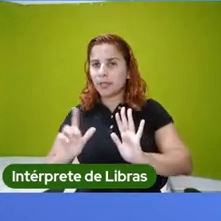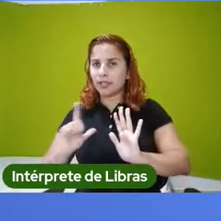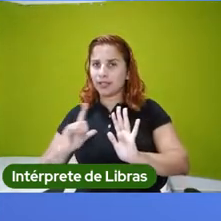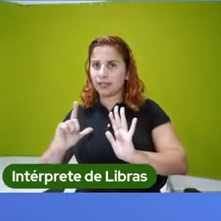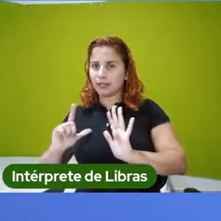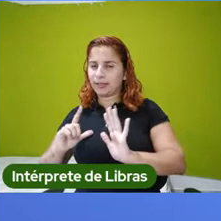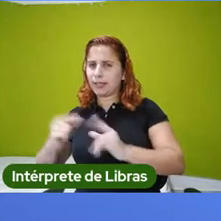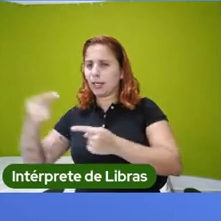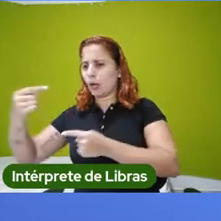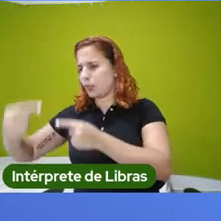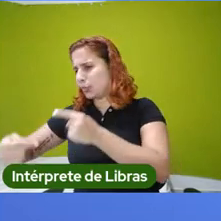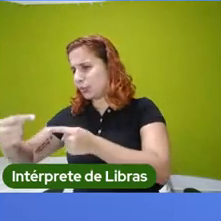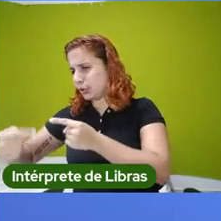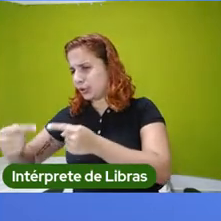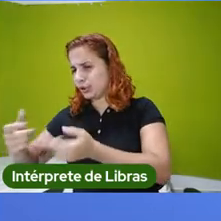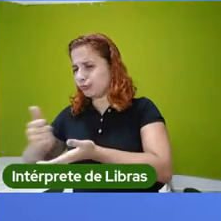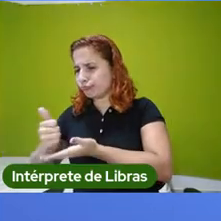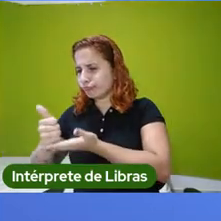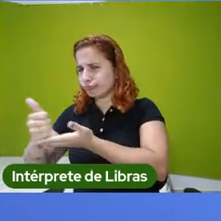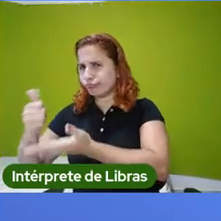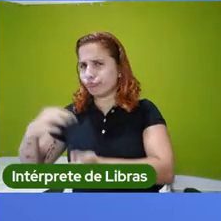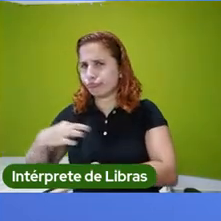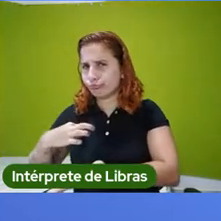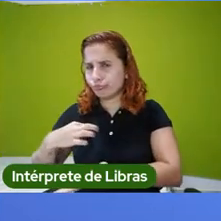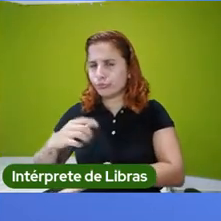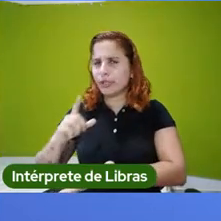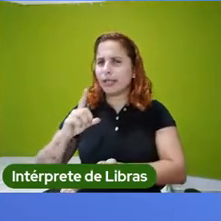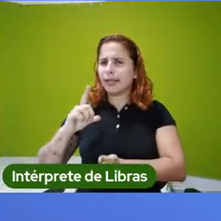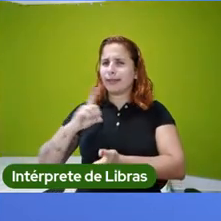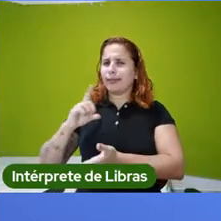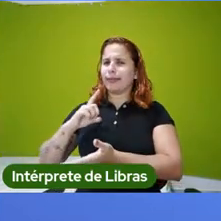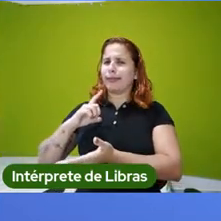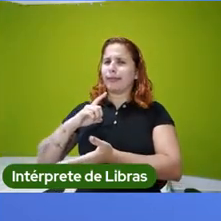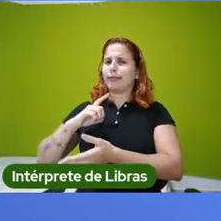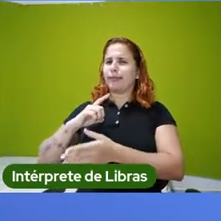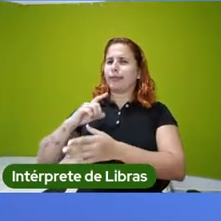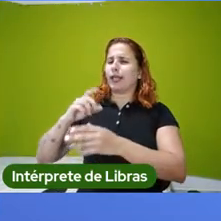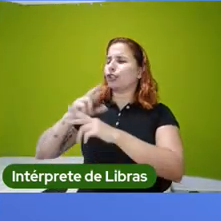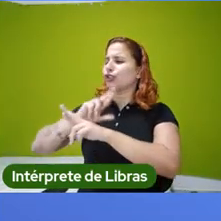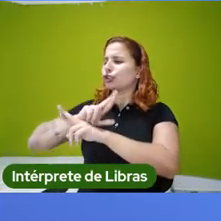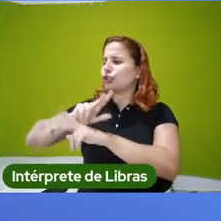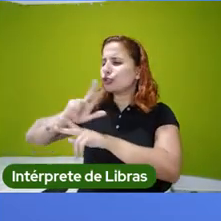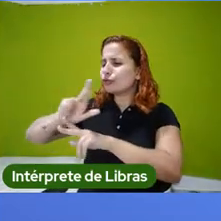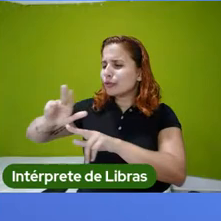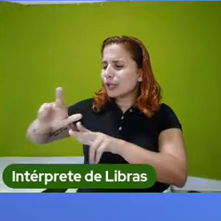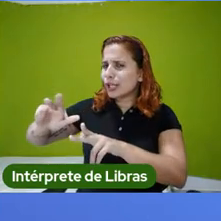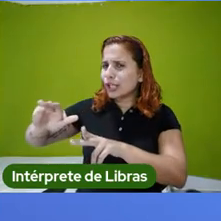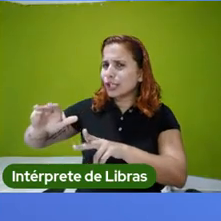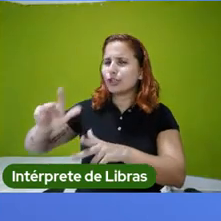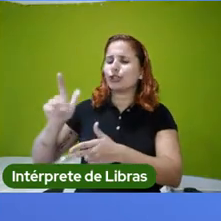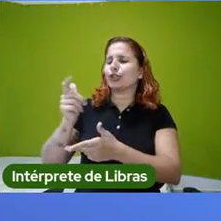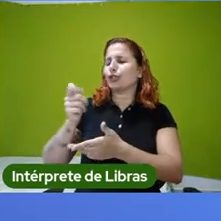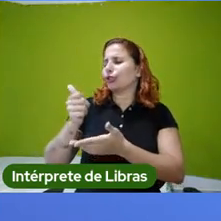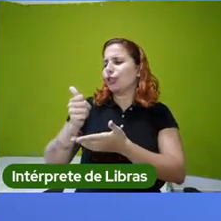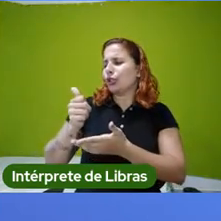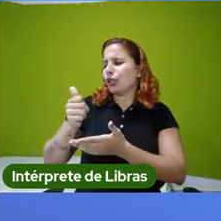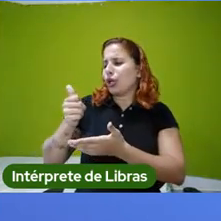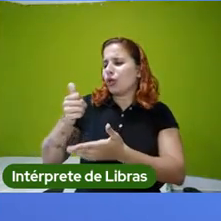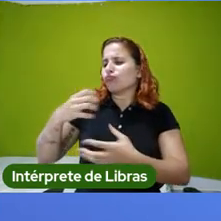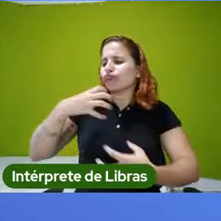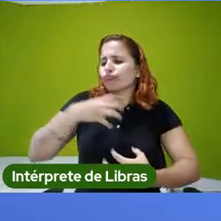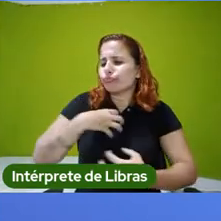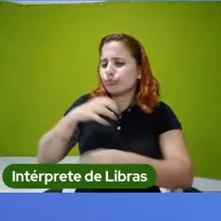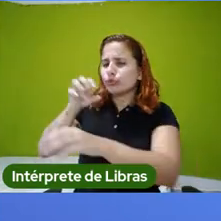assistência social, com todos os benefícios, serviços, programas, né, toda a rede organizada com atenção básica,